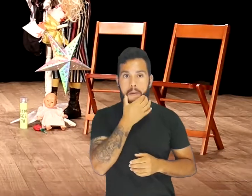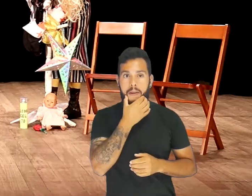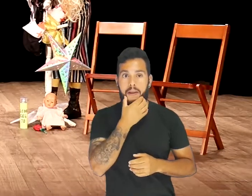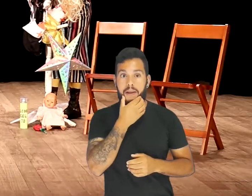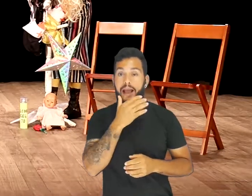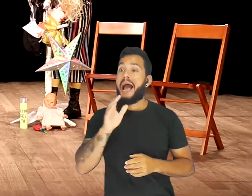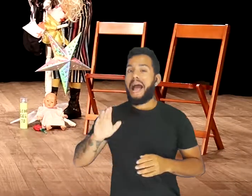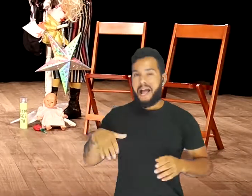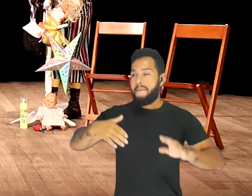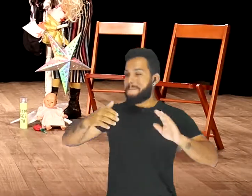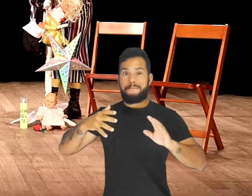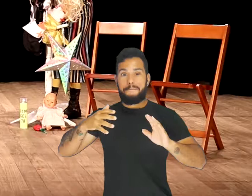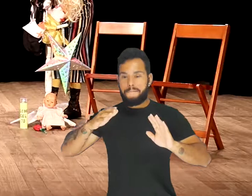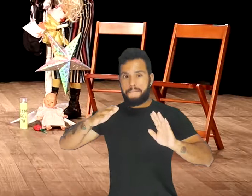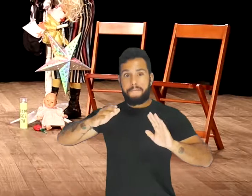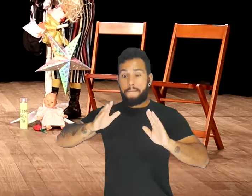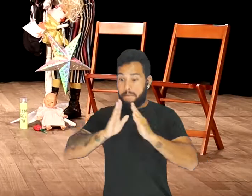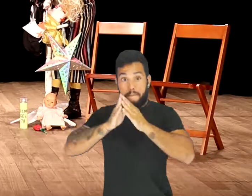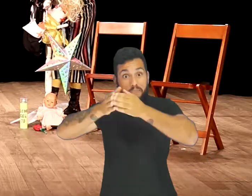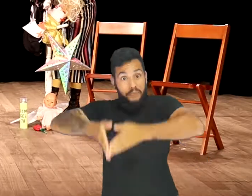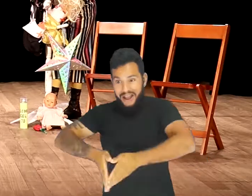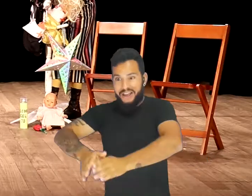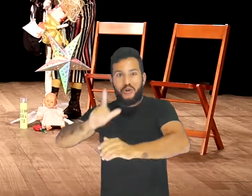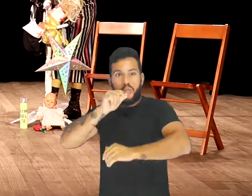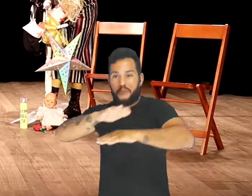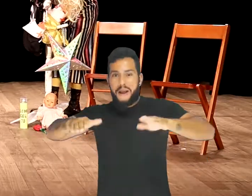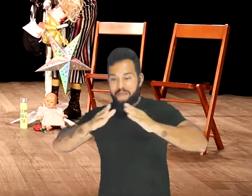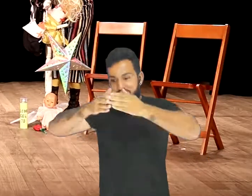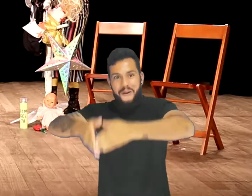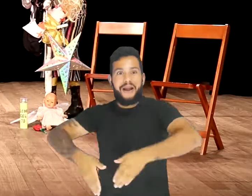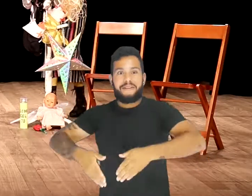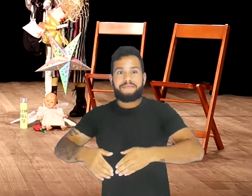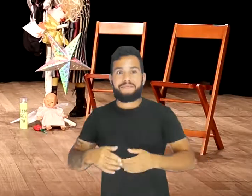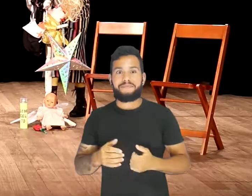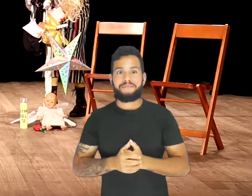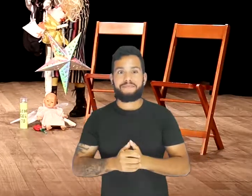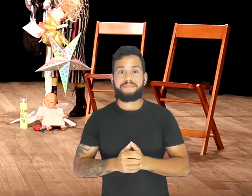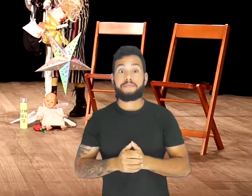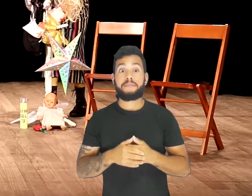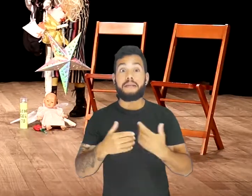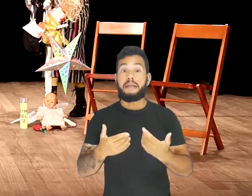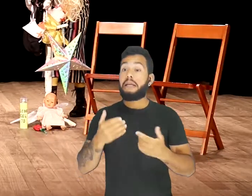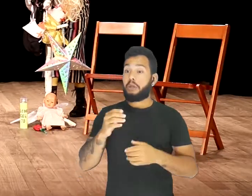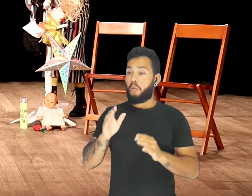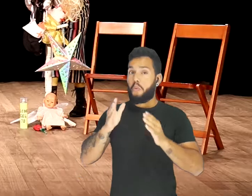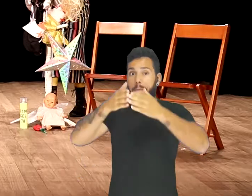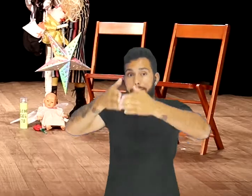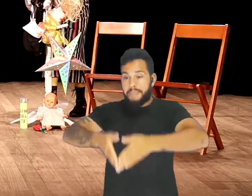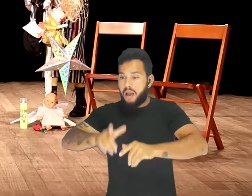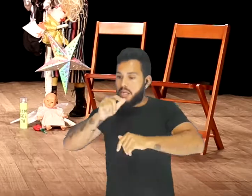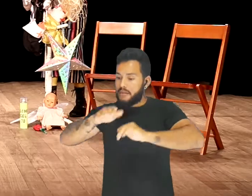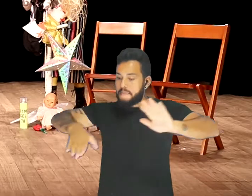Hã? Banho de mar. Parei. Um, dois, três. 3, ir no banho